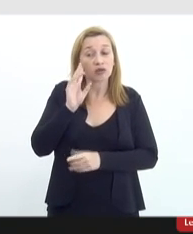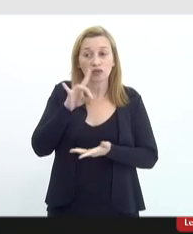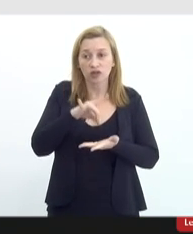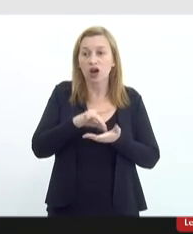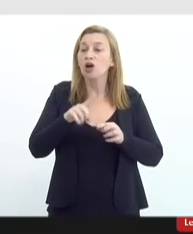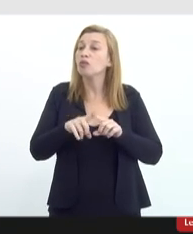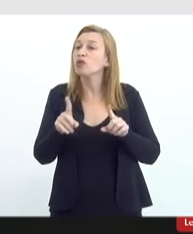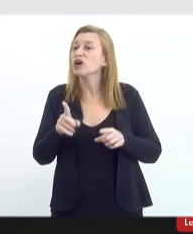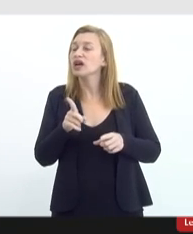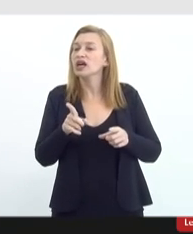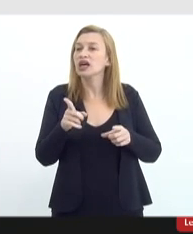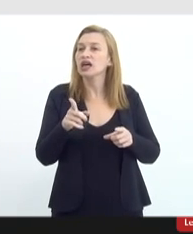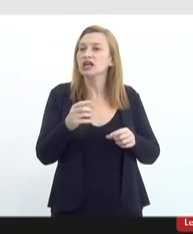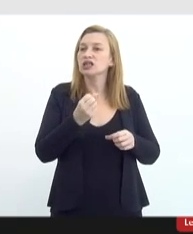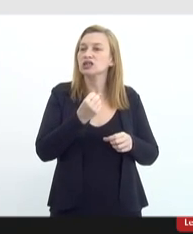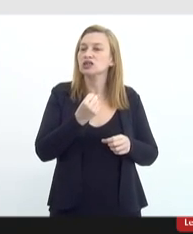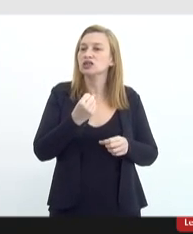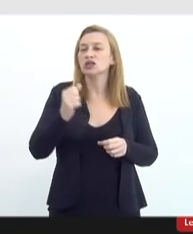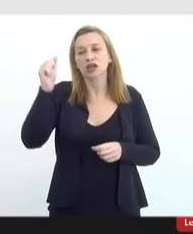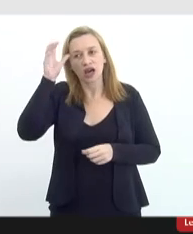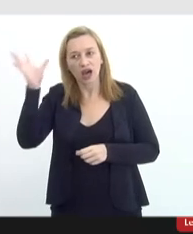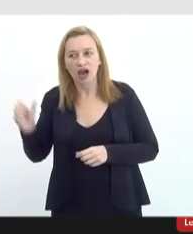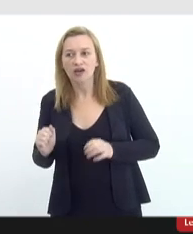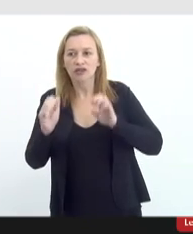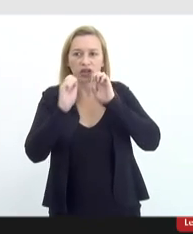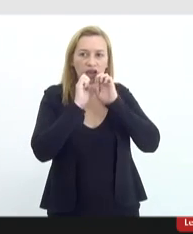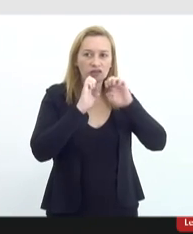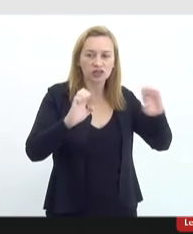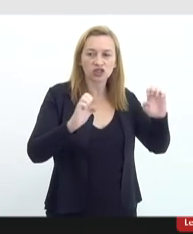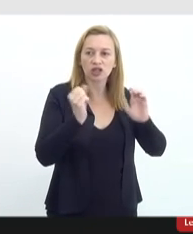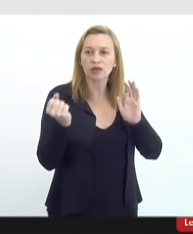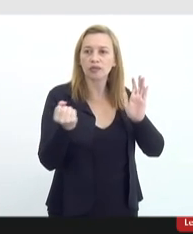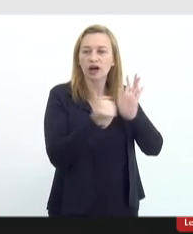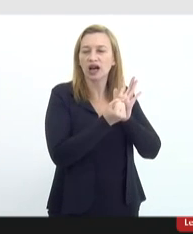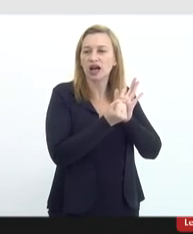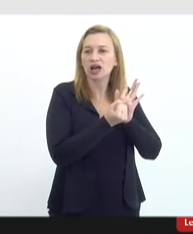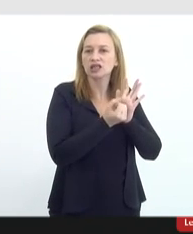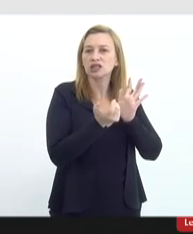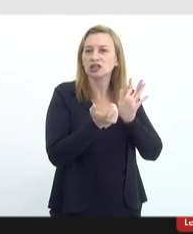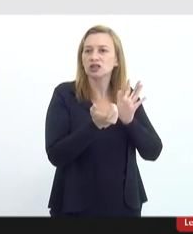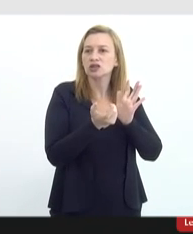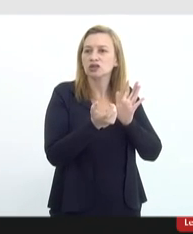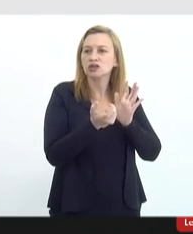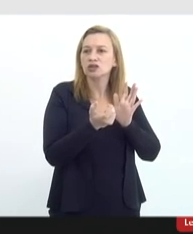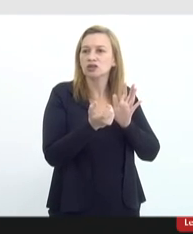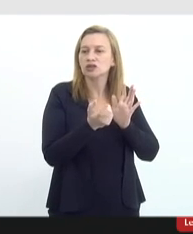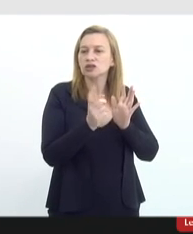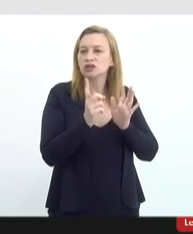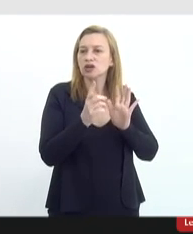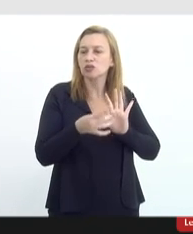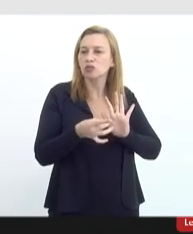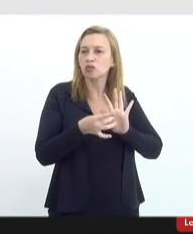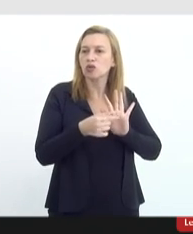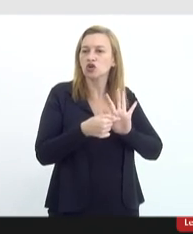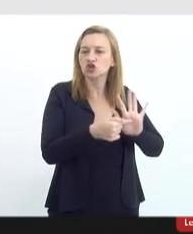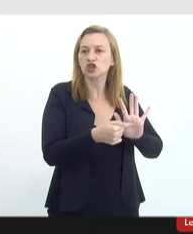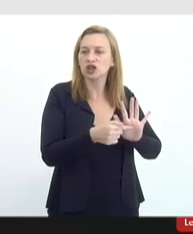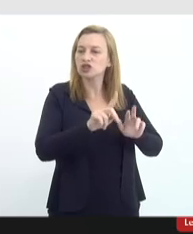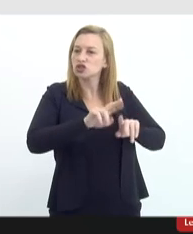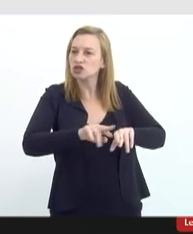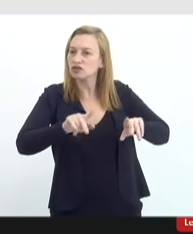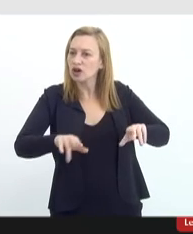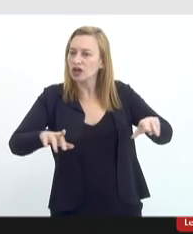porque essa dinâmica, tanto dos afro quanto dos evangélicos, é muito marcada por o caráter não oficial de vários desses